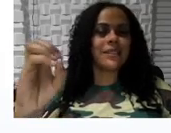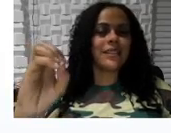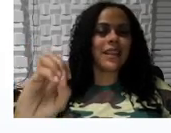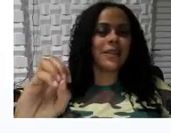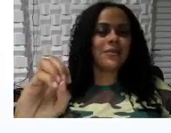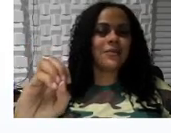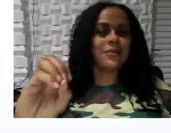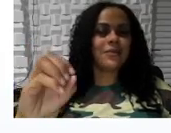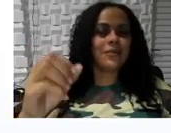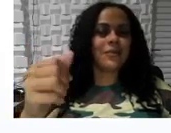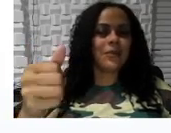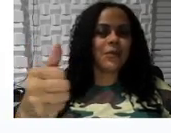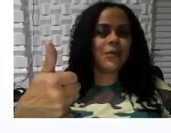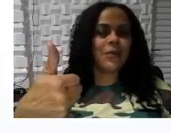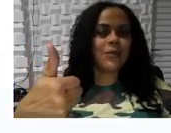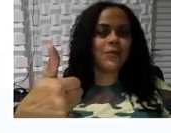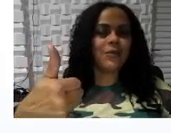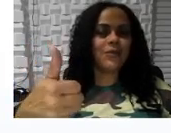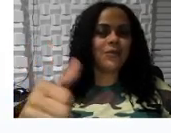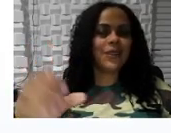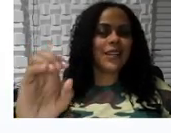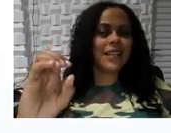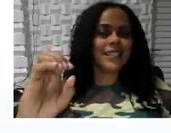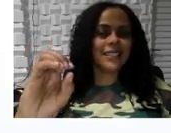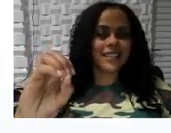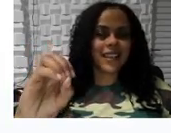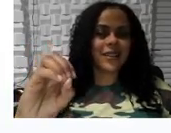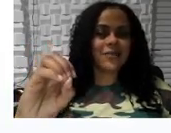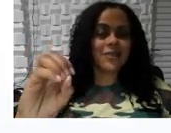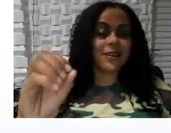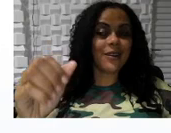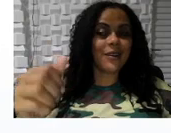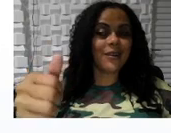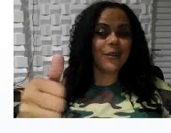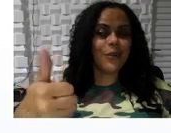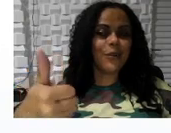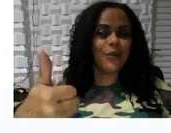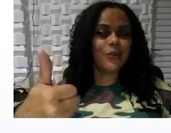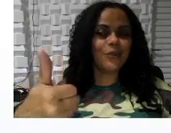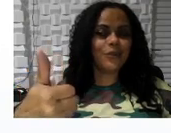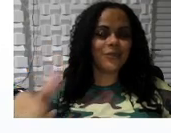0, 1. 0, 1.